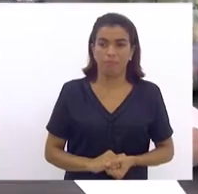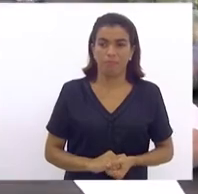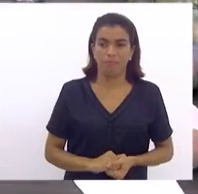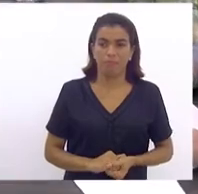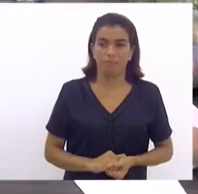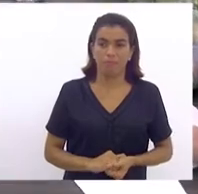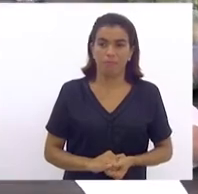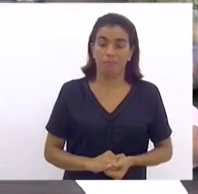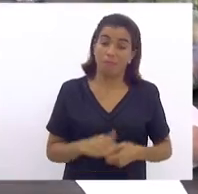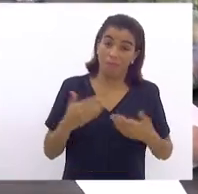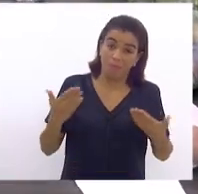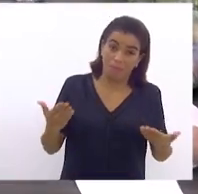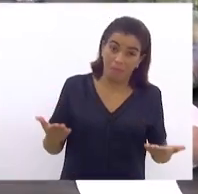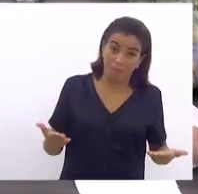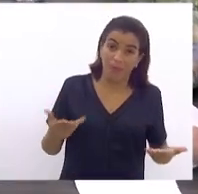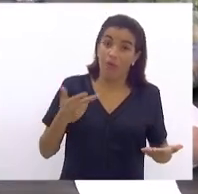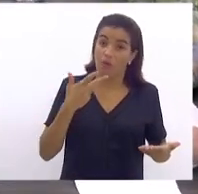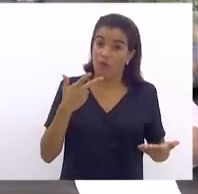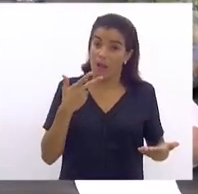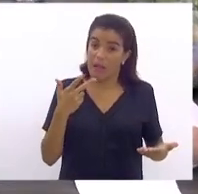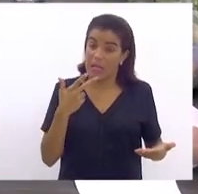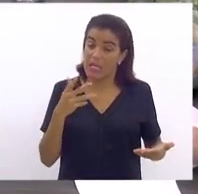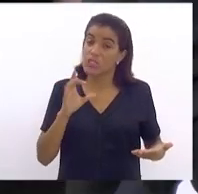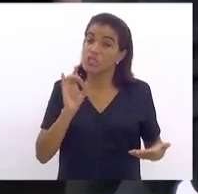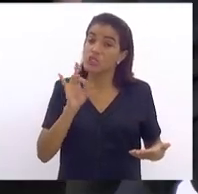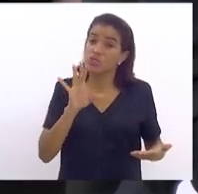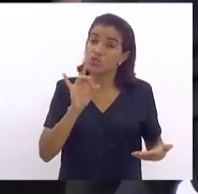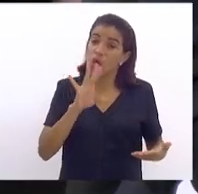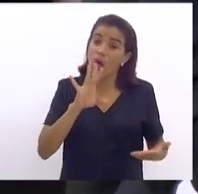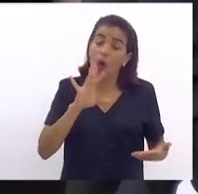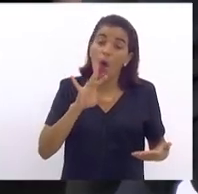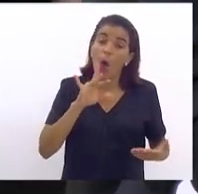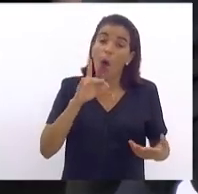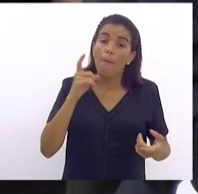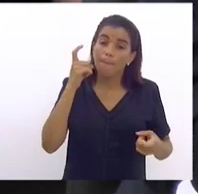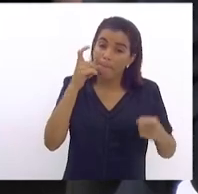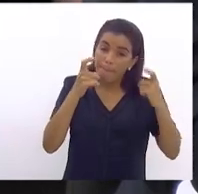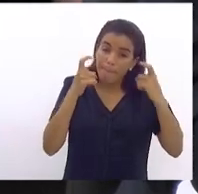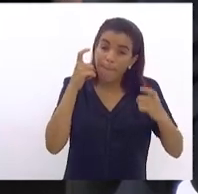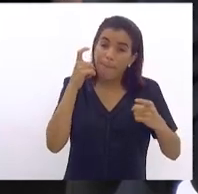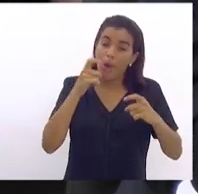Bom, é como eu disse, ali, por preciosismo, incluir a menção